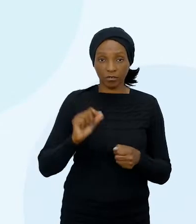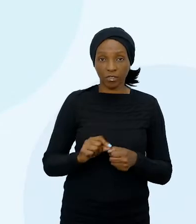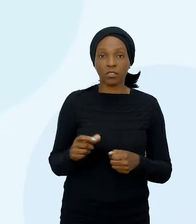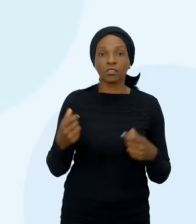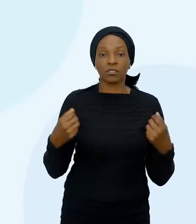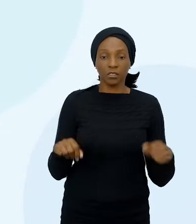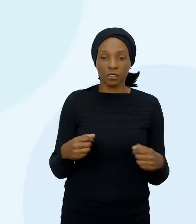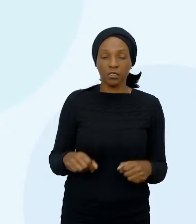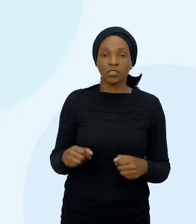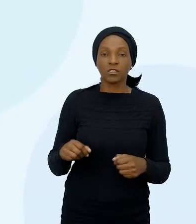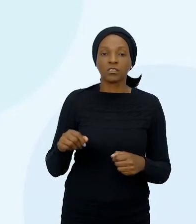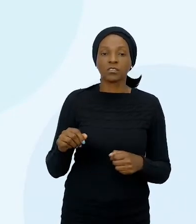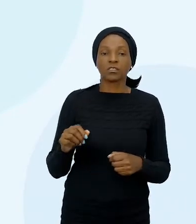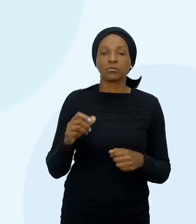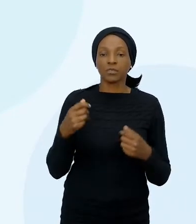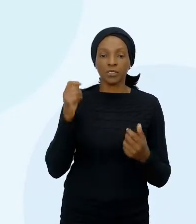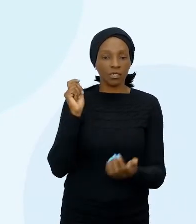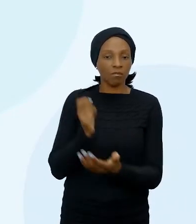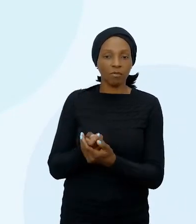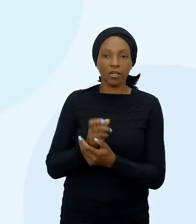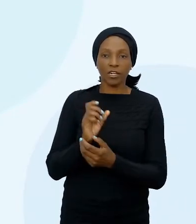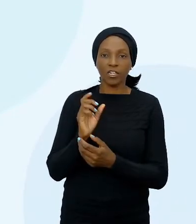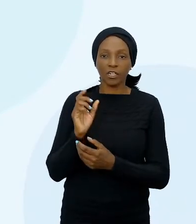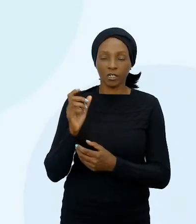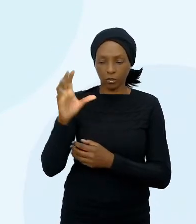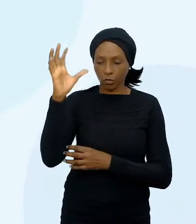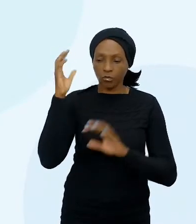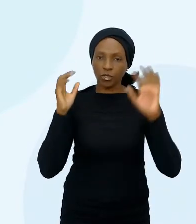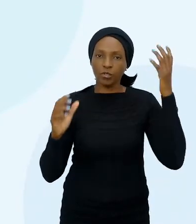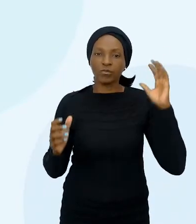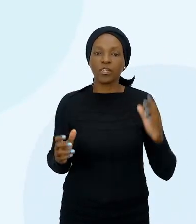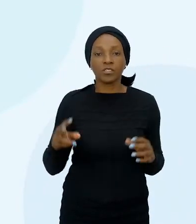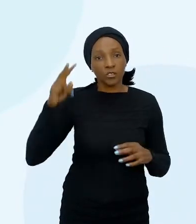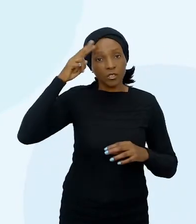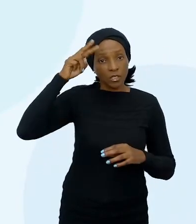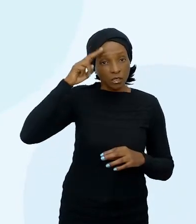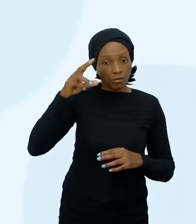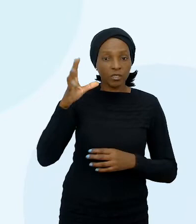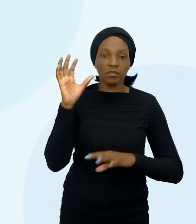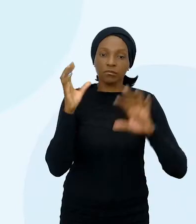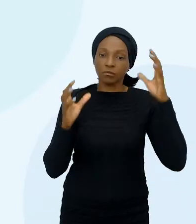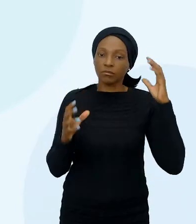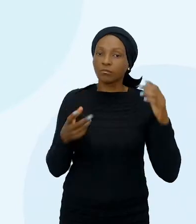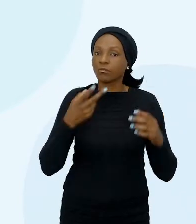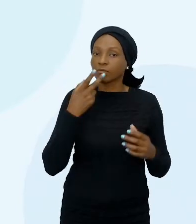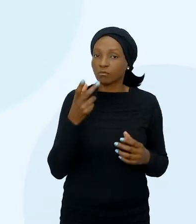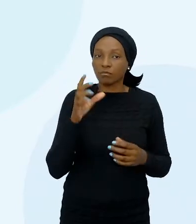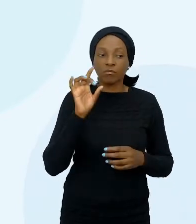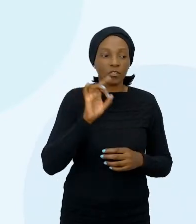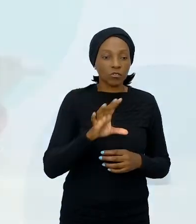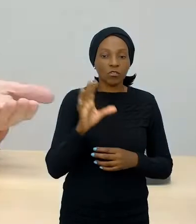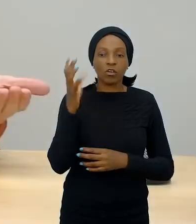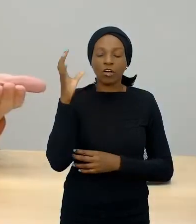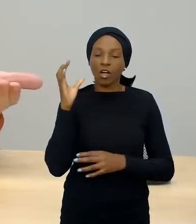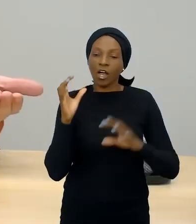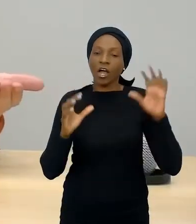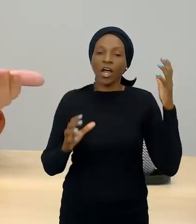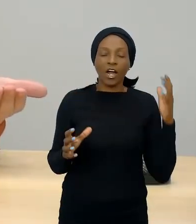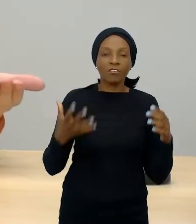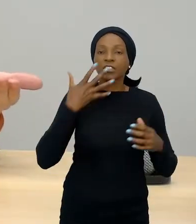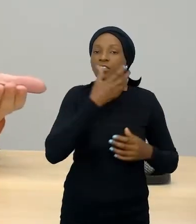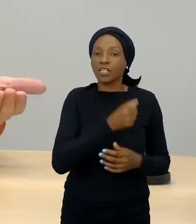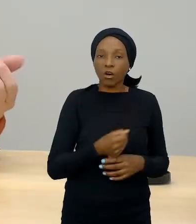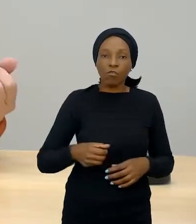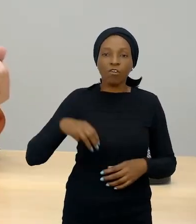ao meio ambiente. Lembrando que meio ambiente aí, não estamos falando só de abraçar árvores e salvar o mico-leão-dourado. Nós